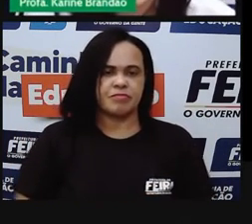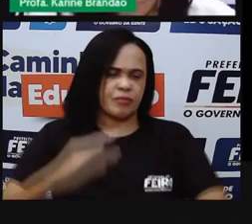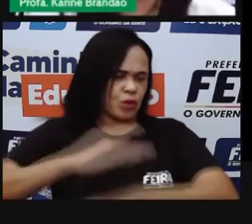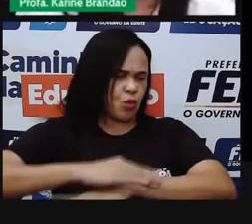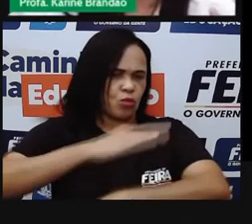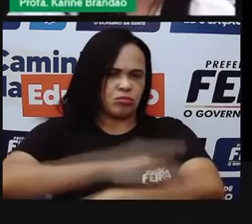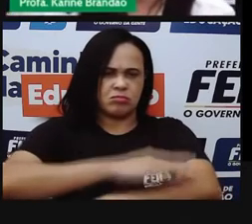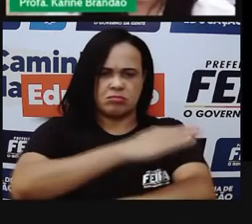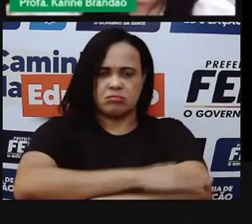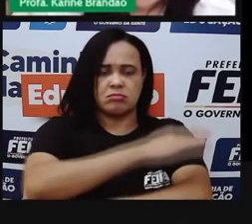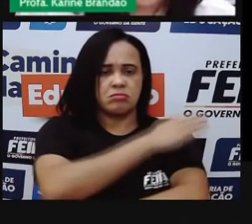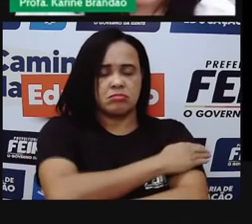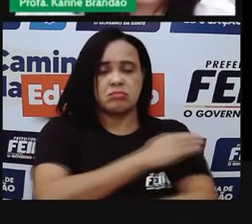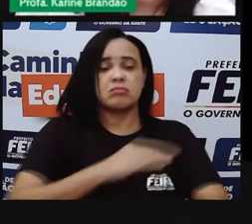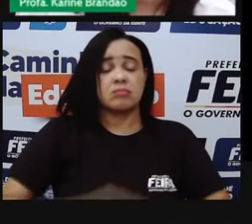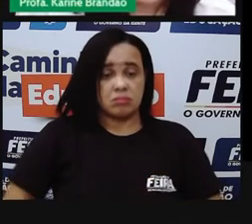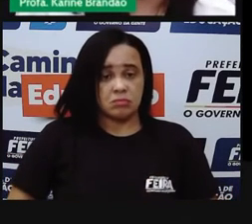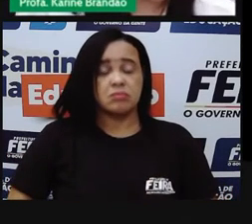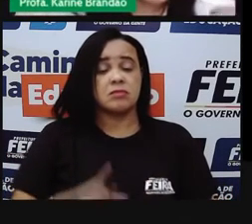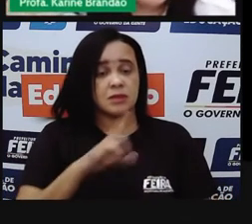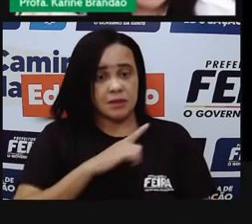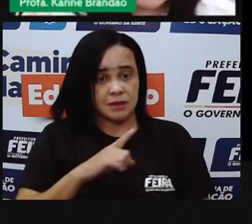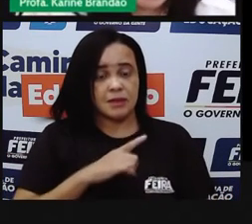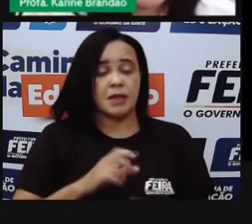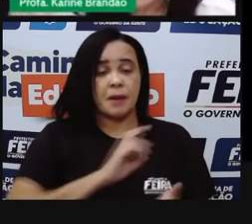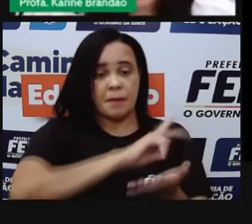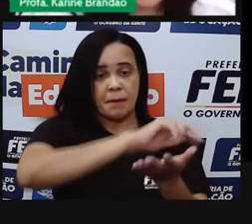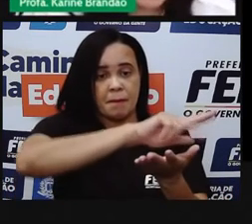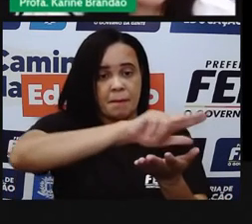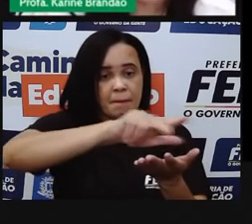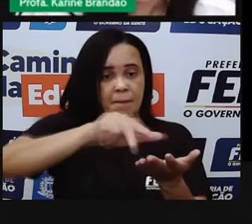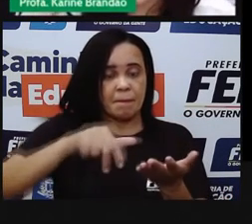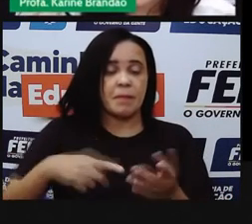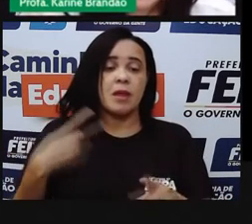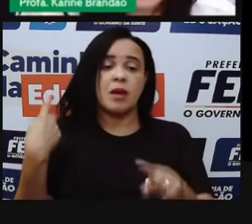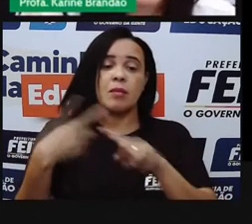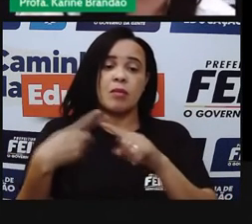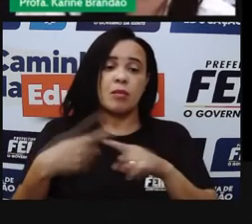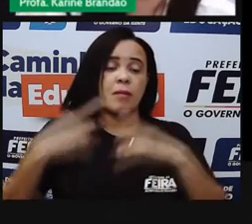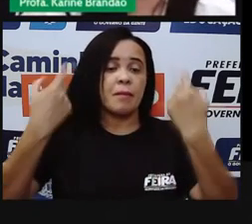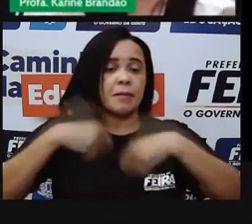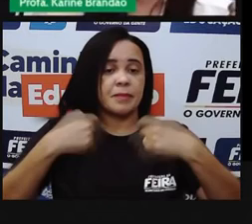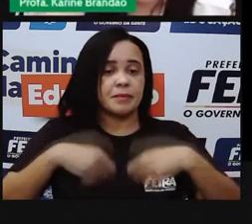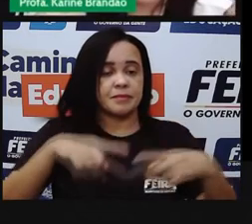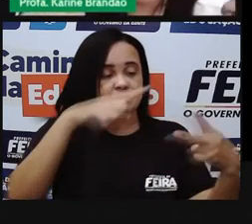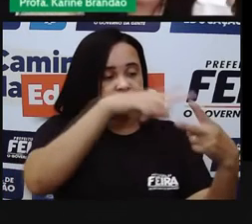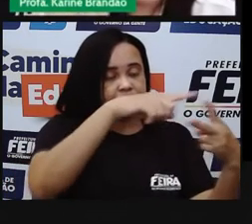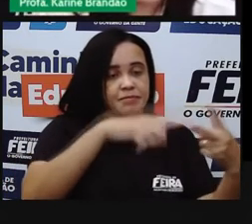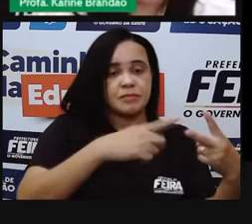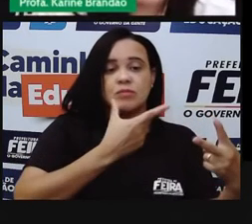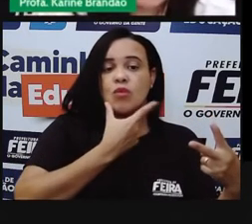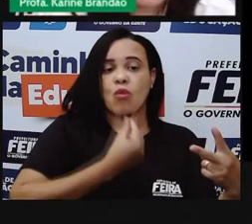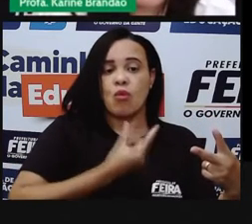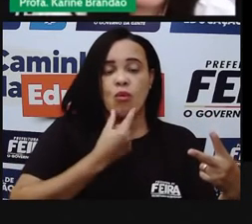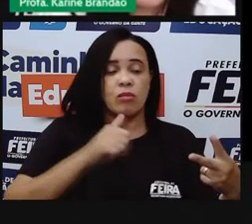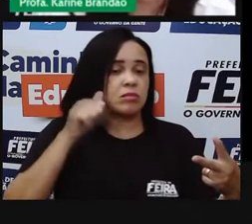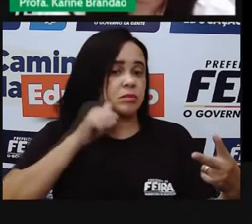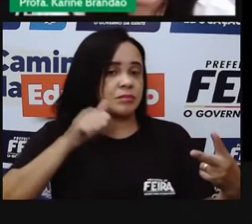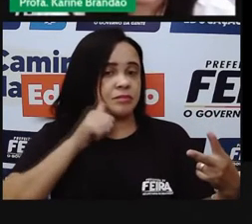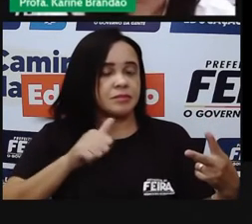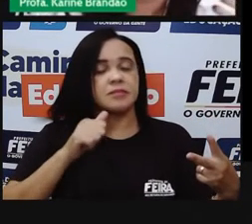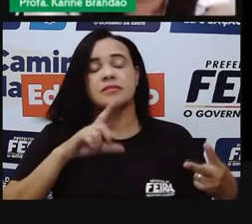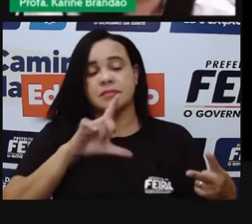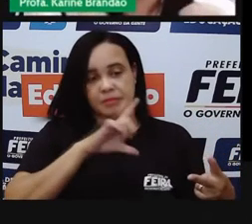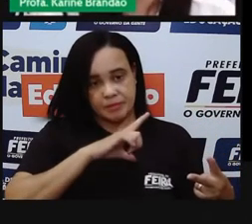sapo, certo? Então, tem sexo, né? Tem gametas, tem macho e fêmea, tem gametas. Nessa